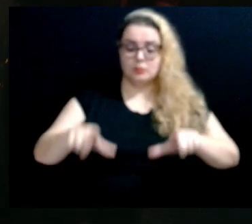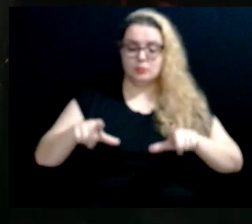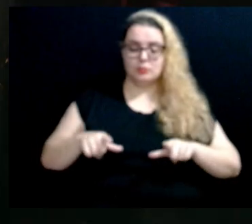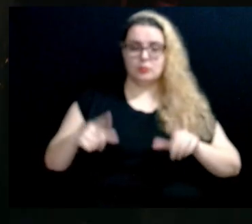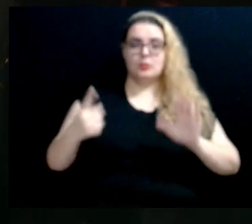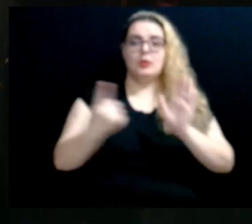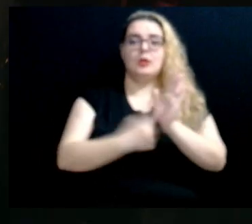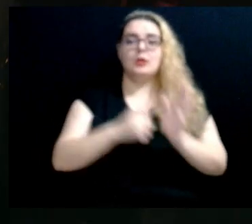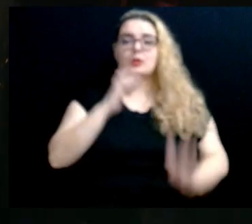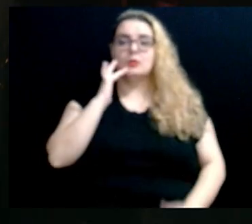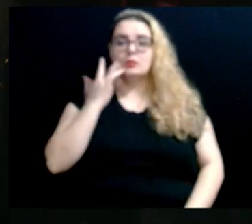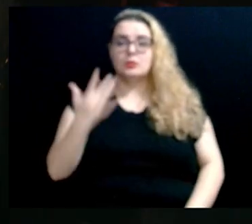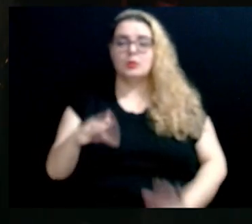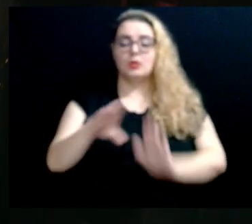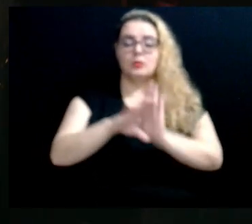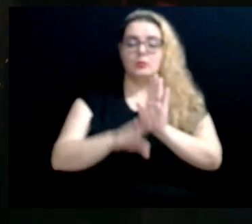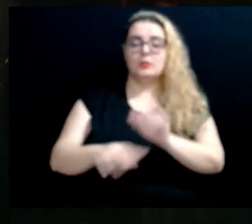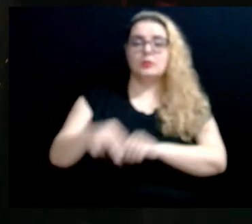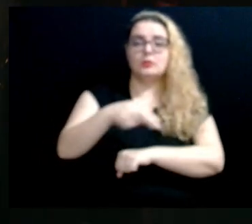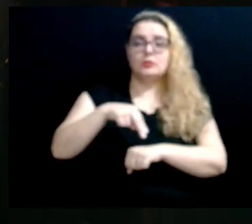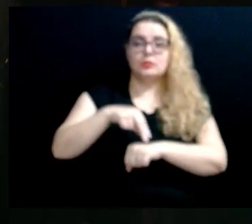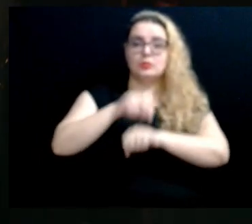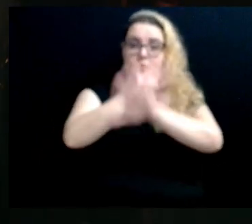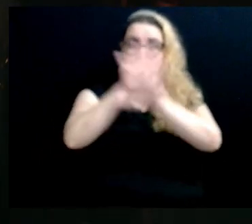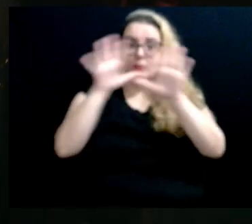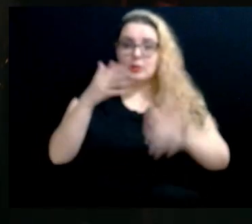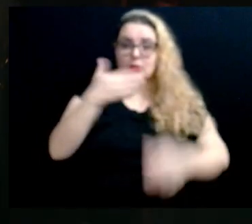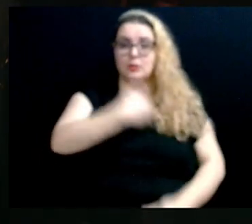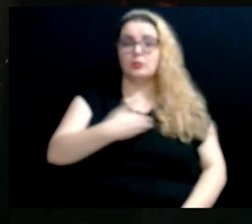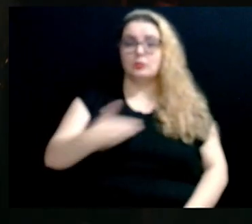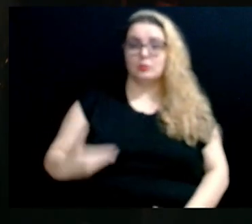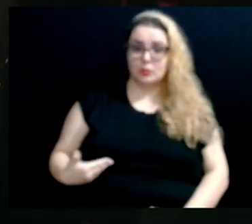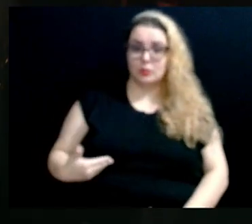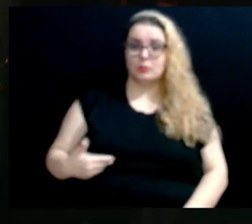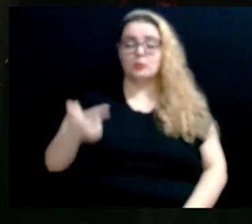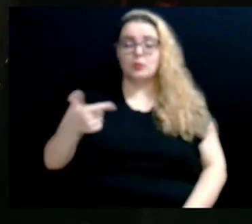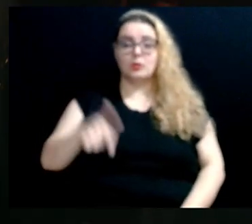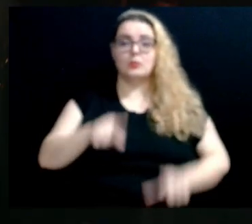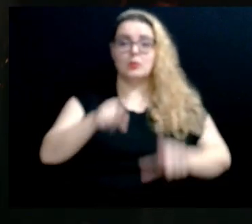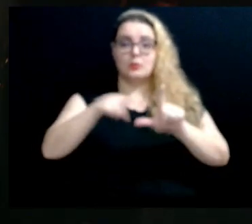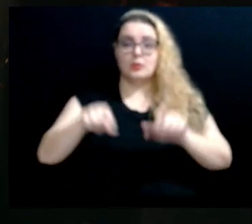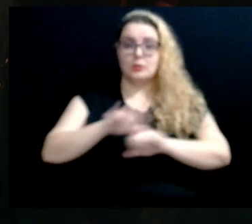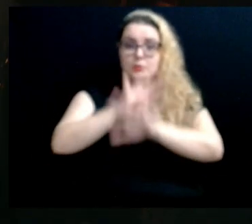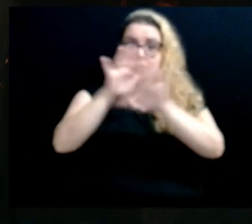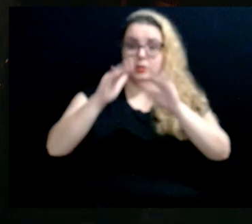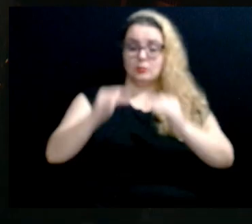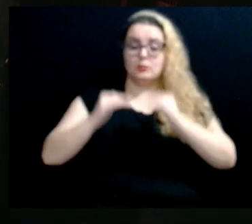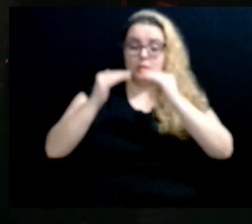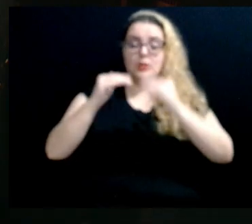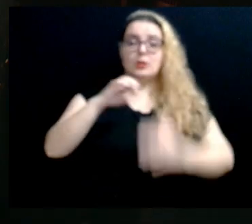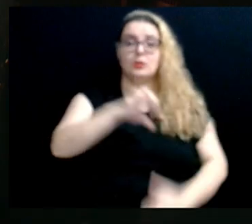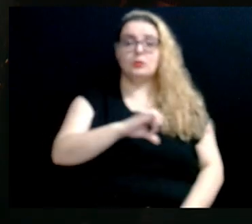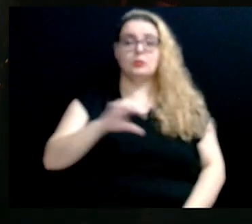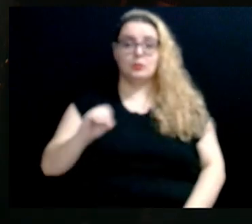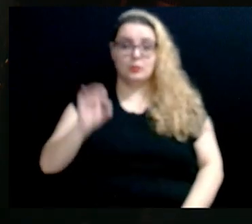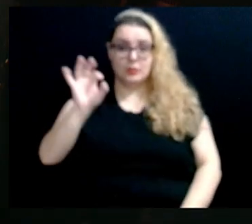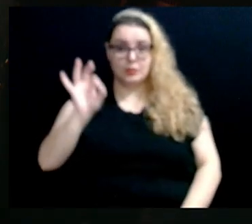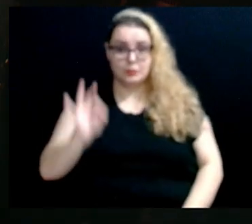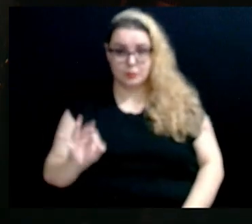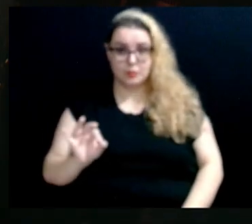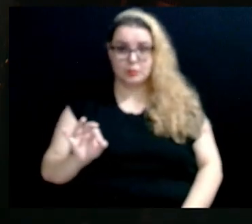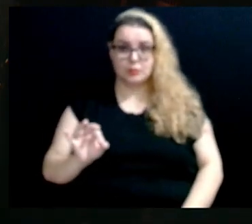Programa Nacional de Transparência Pública por manter o índice de transparência superior a 90% durante o exercício